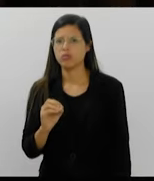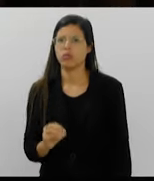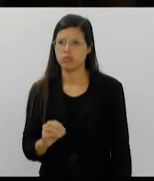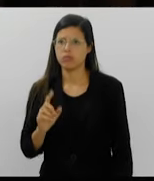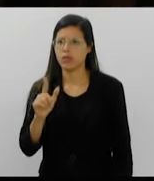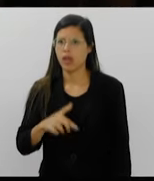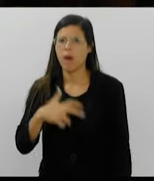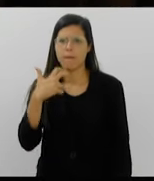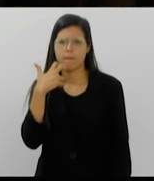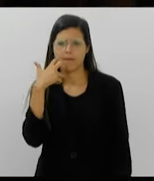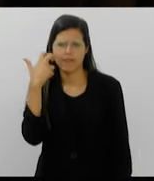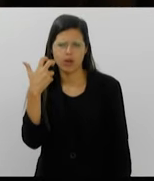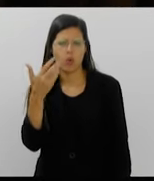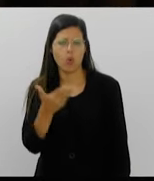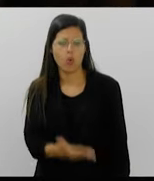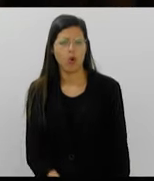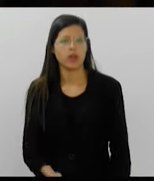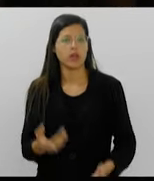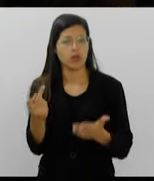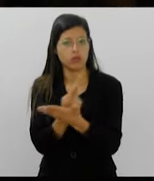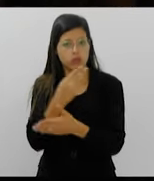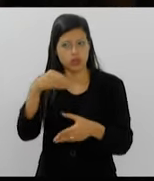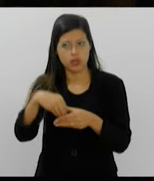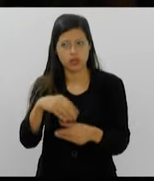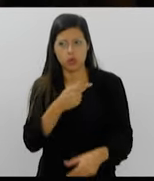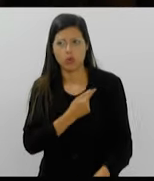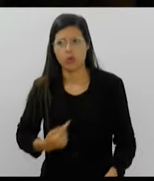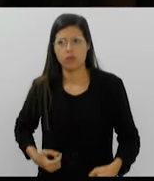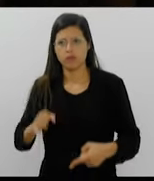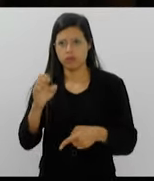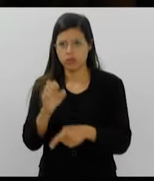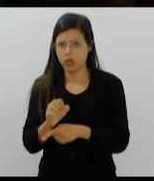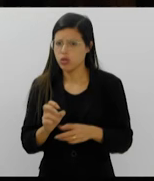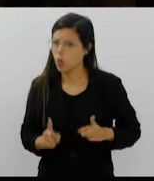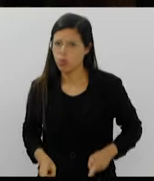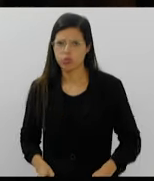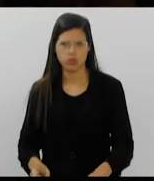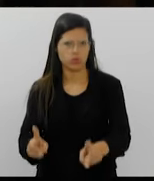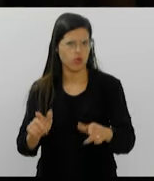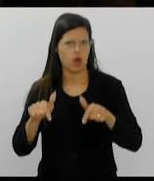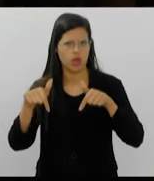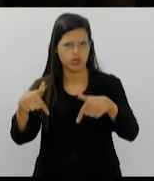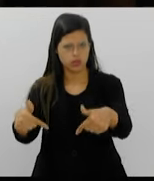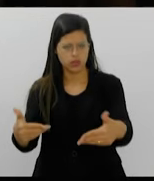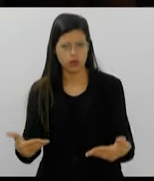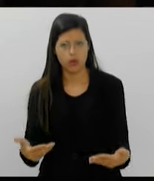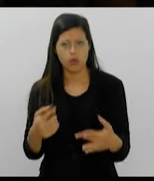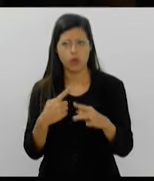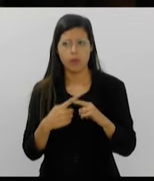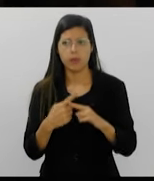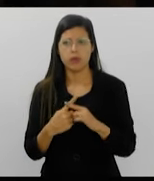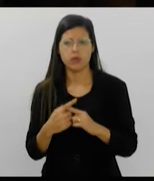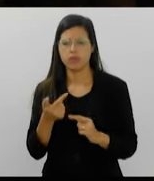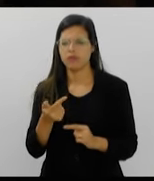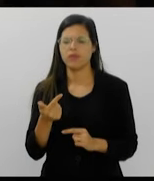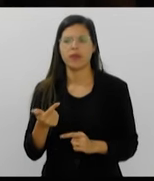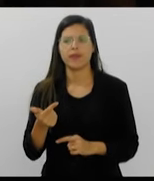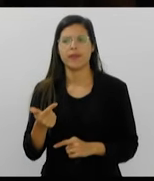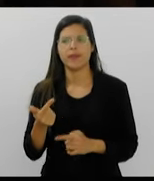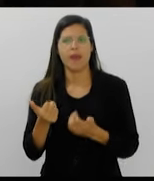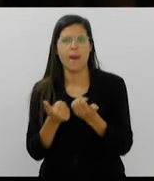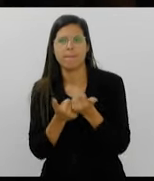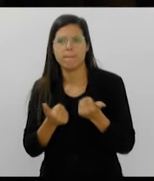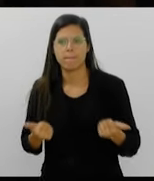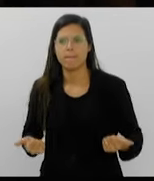patifaria que acontece dentro do governo do Estado. Então, eu bati fortemente e vou continuar fazendo, porque não vai ter aliado, não vai ter chefe